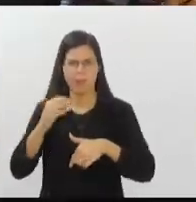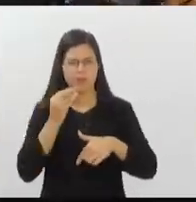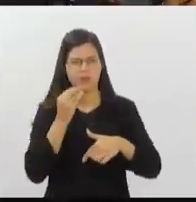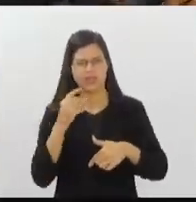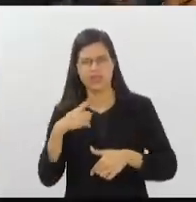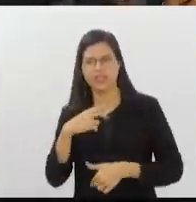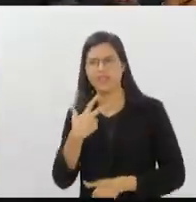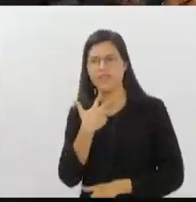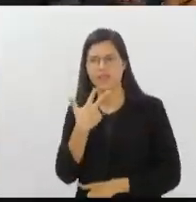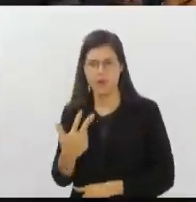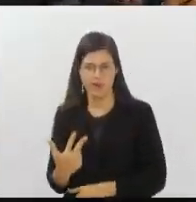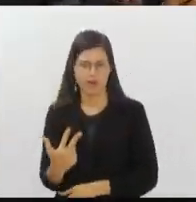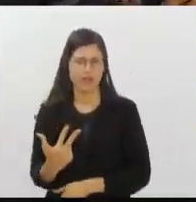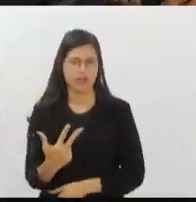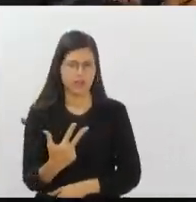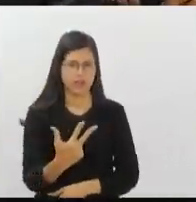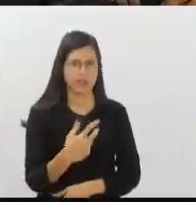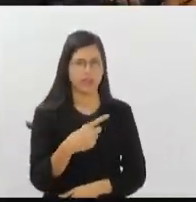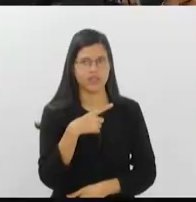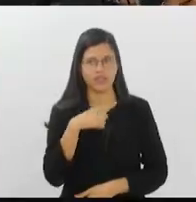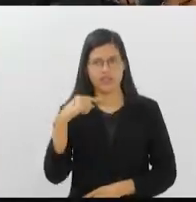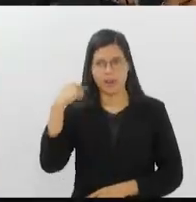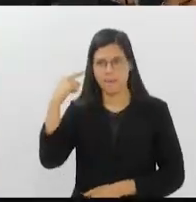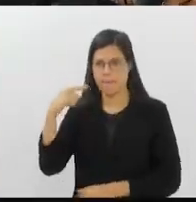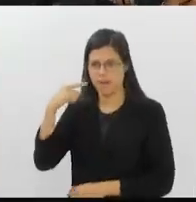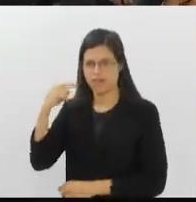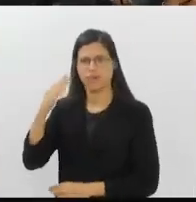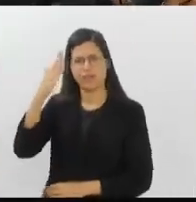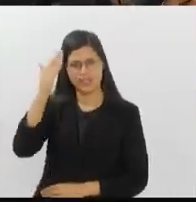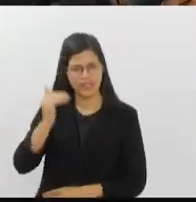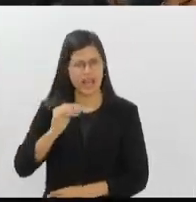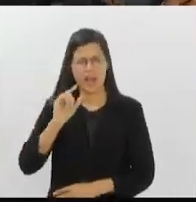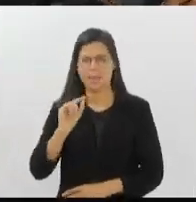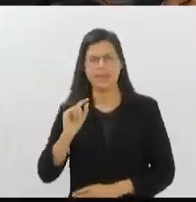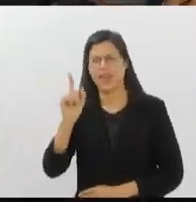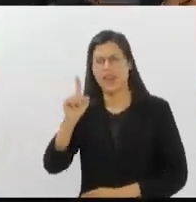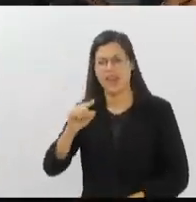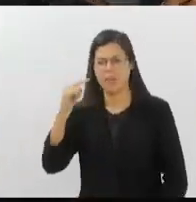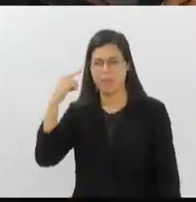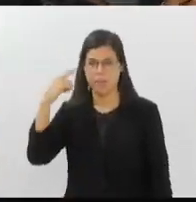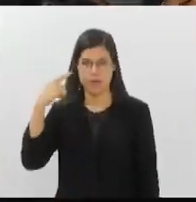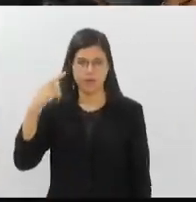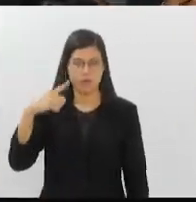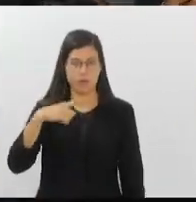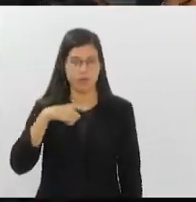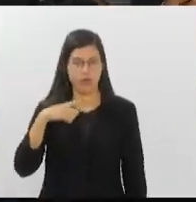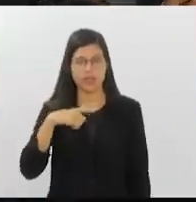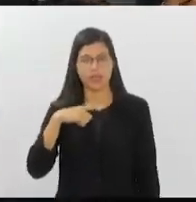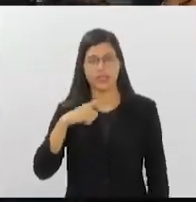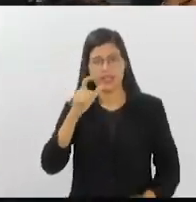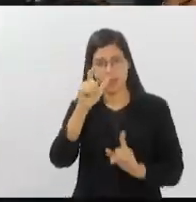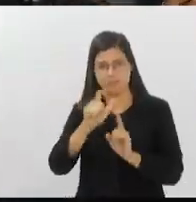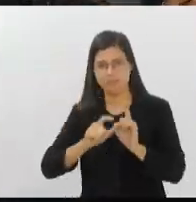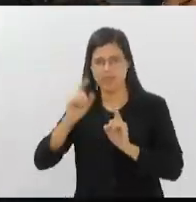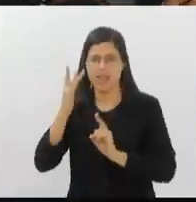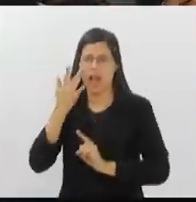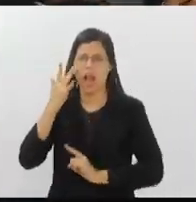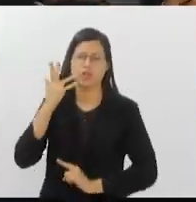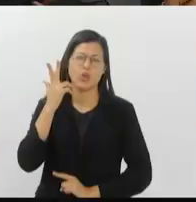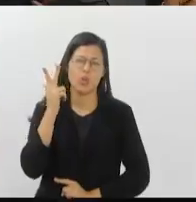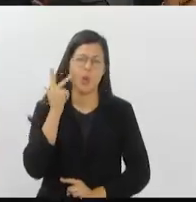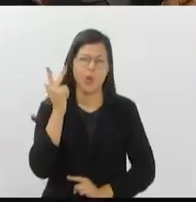sua voz. E tem maluco que sabe que é maluco. Tem maluco que acha que é